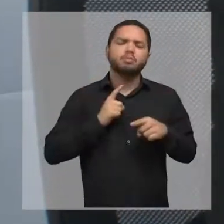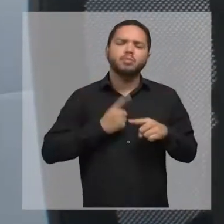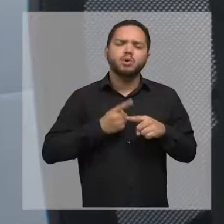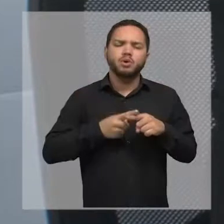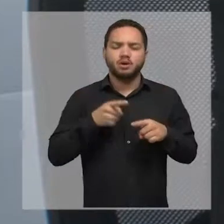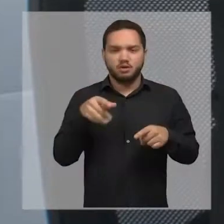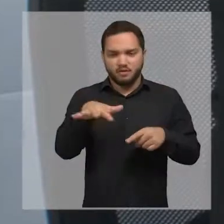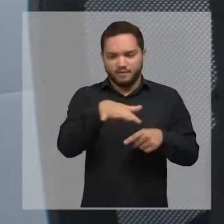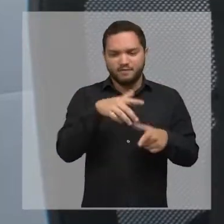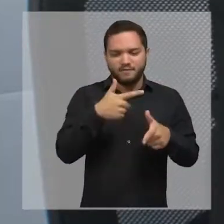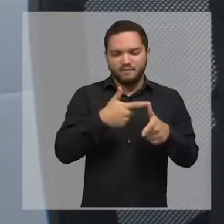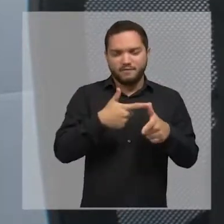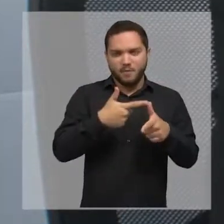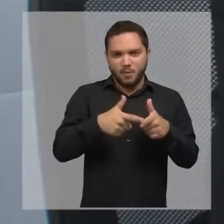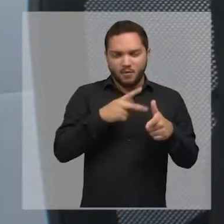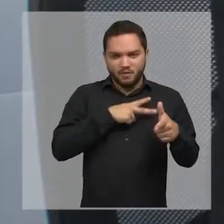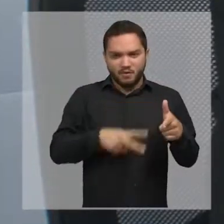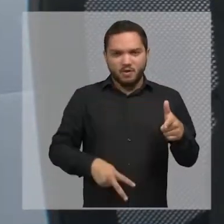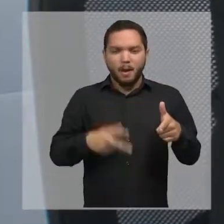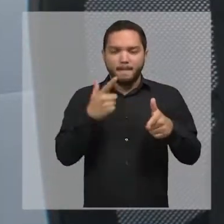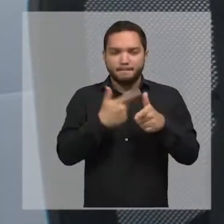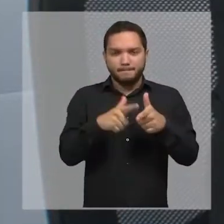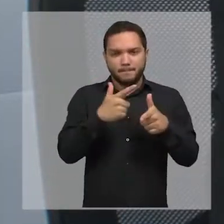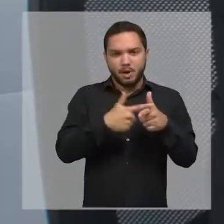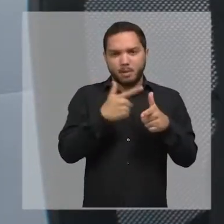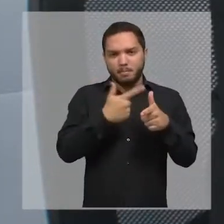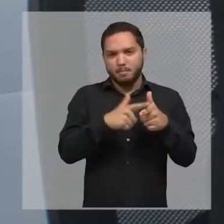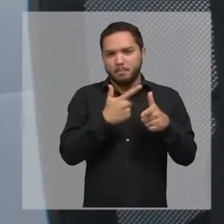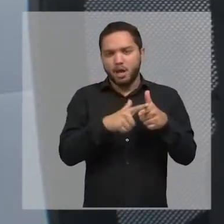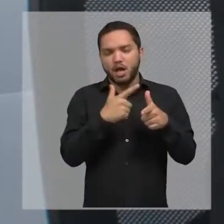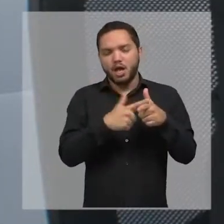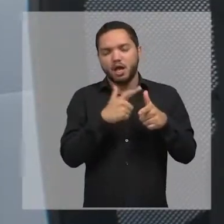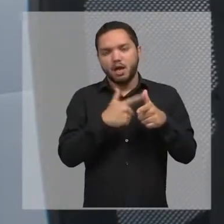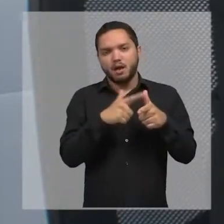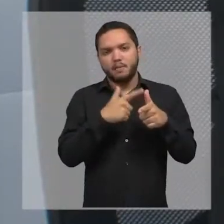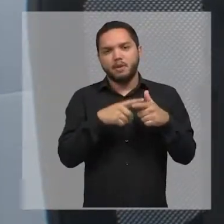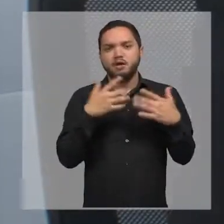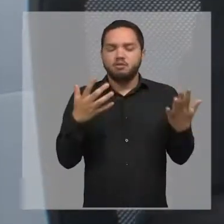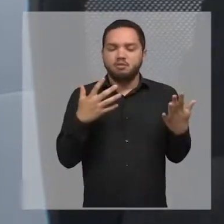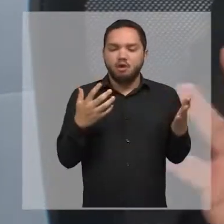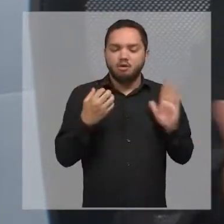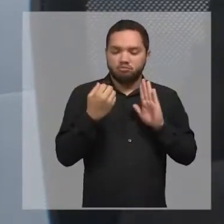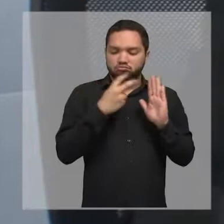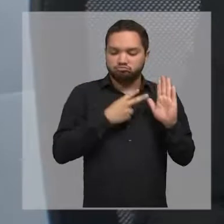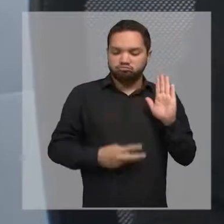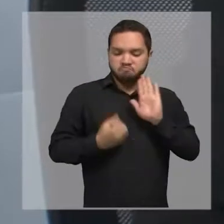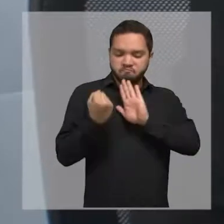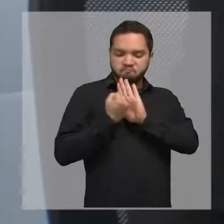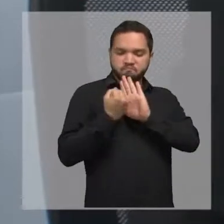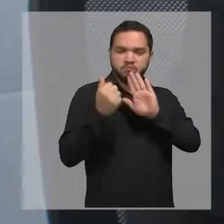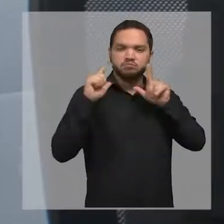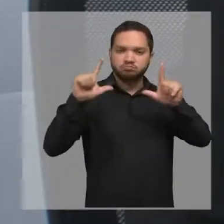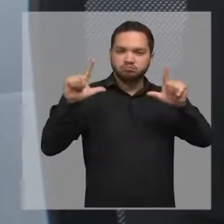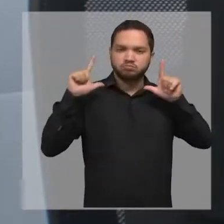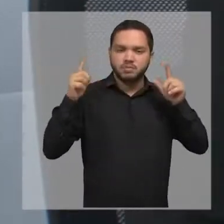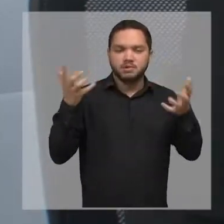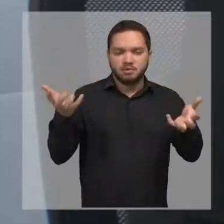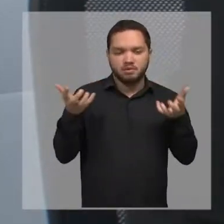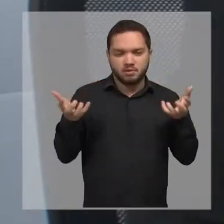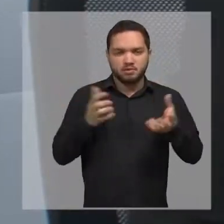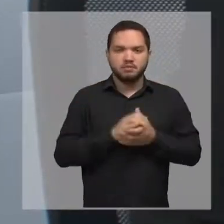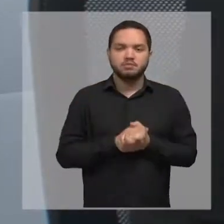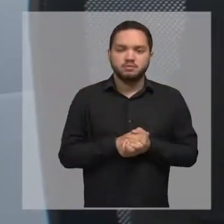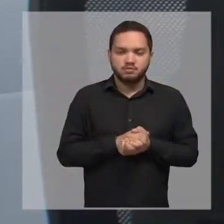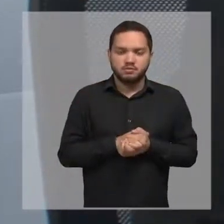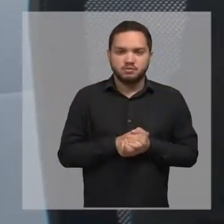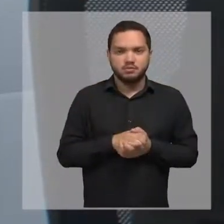dos vereadores, qualquer que seja o posicionamento dele em relação ao executivo, é criar sua marca. Tanto